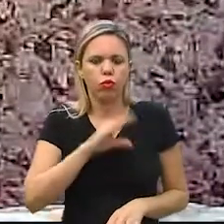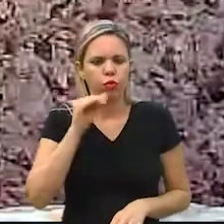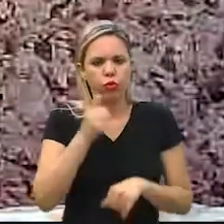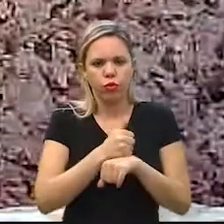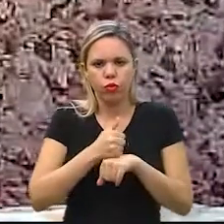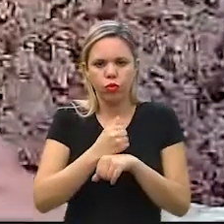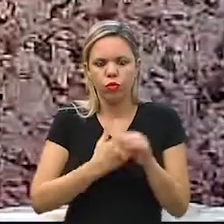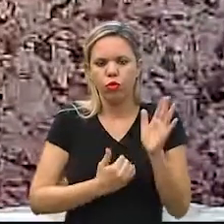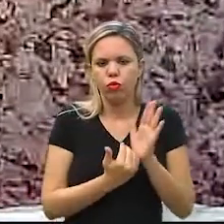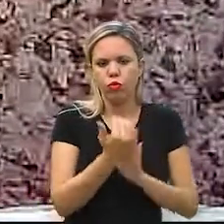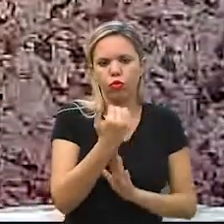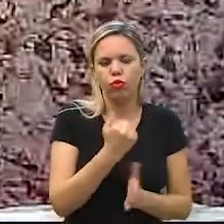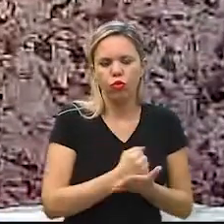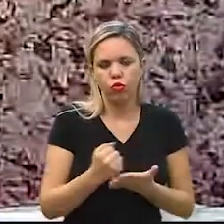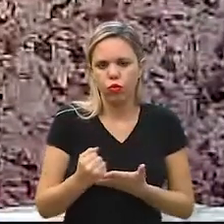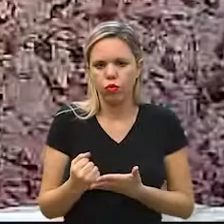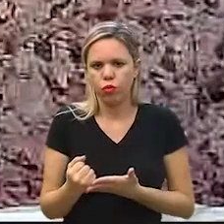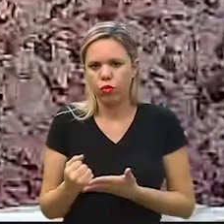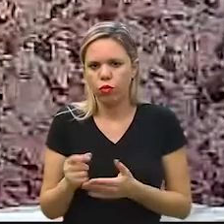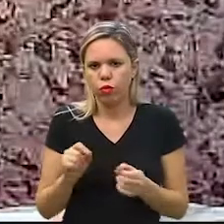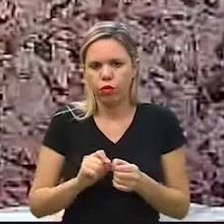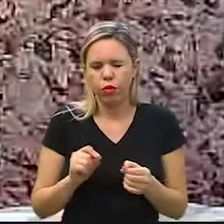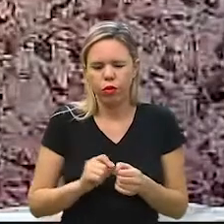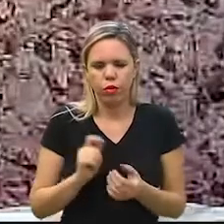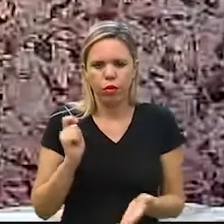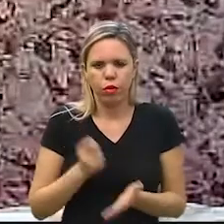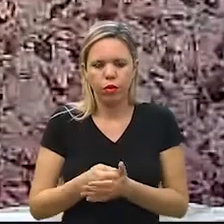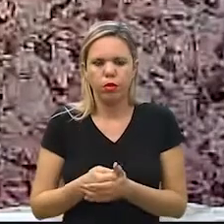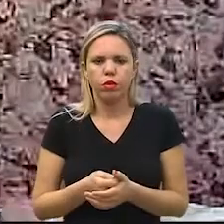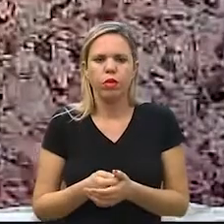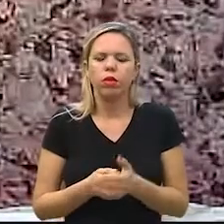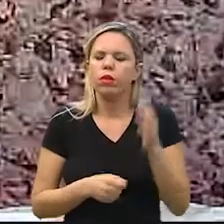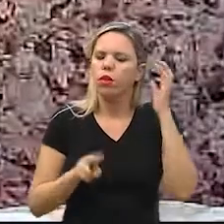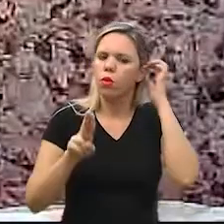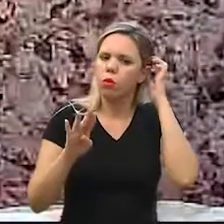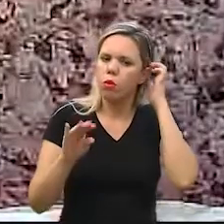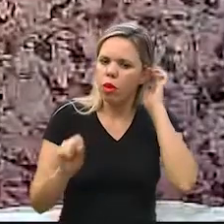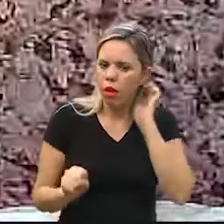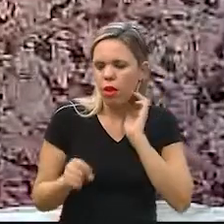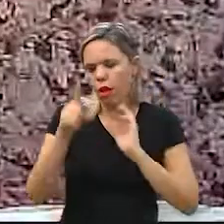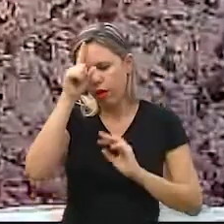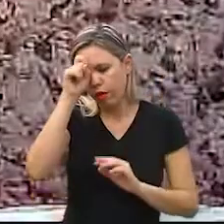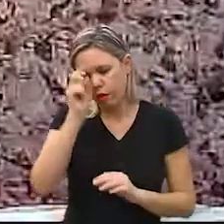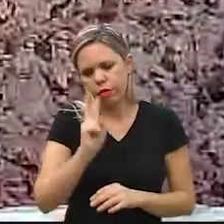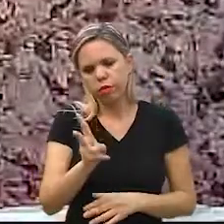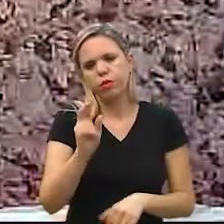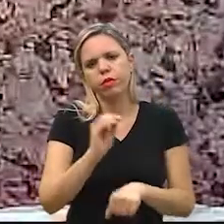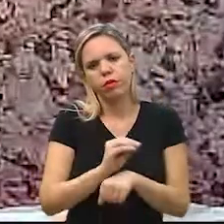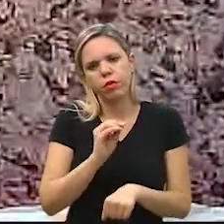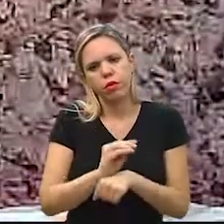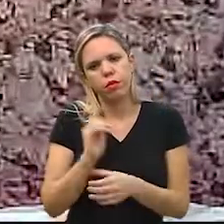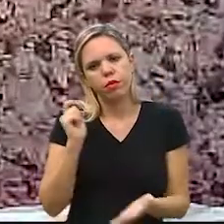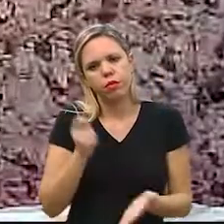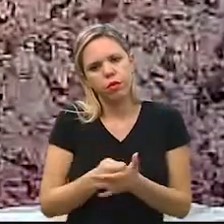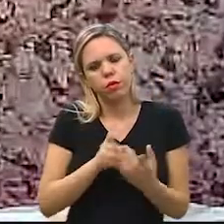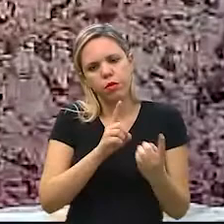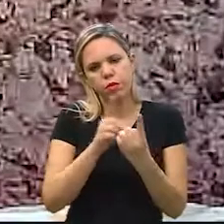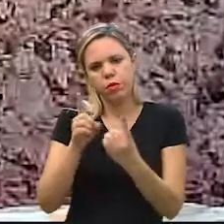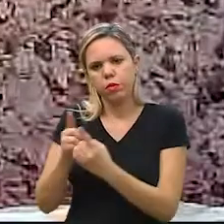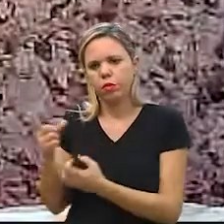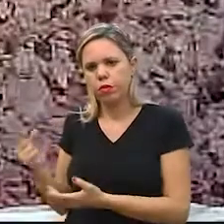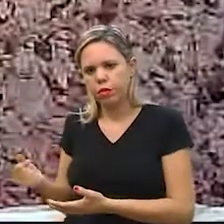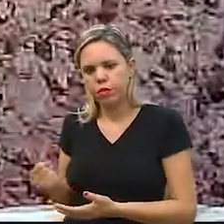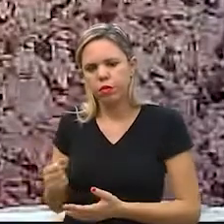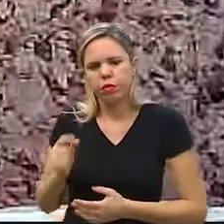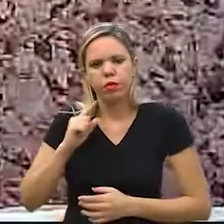servidores sobe, e os contratos que você vai fazer para manter as UBS, para manter os hospitais, para manter os serviços, o